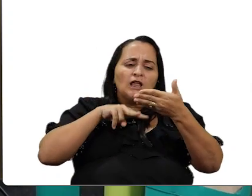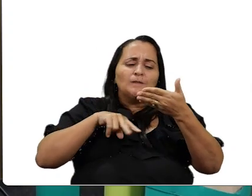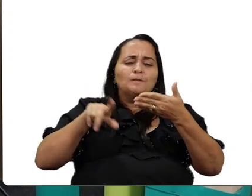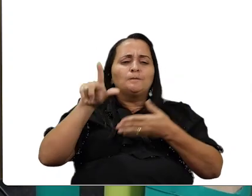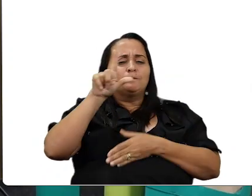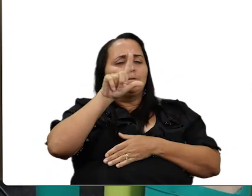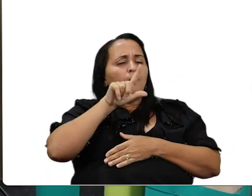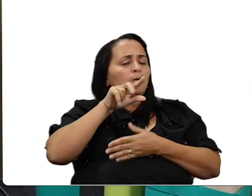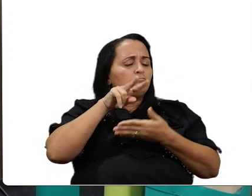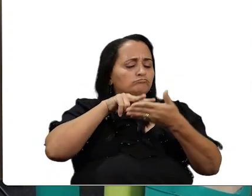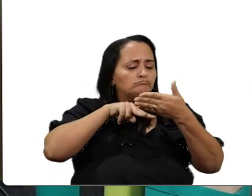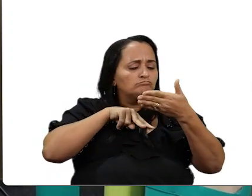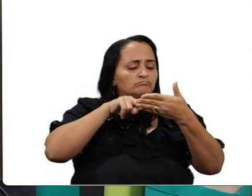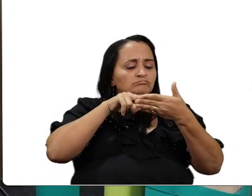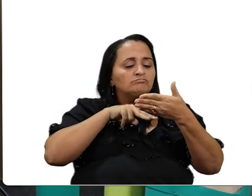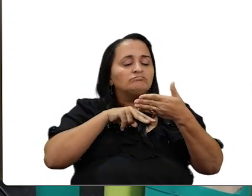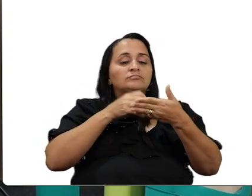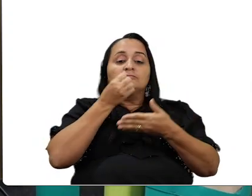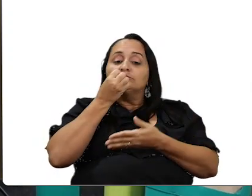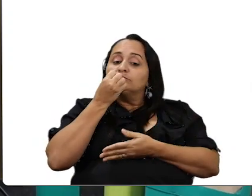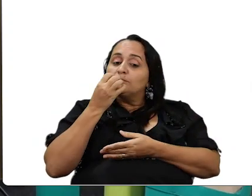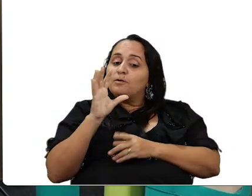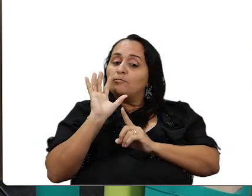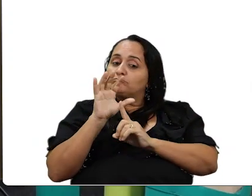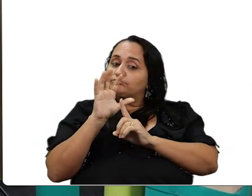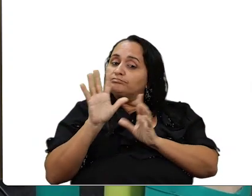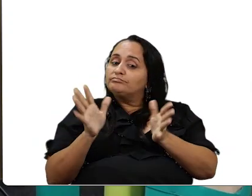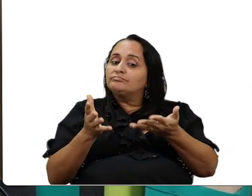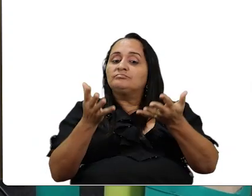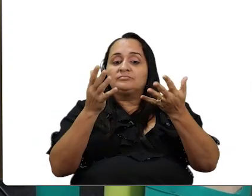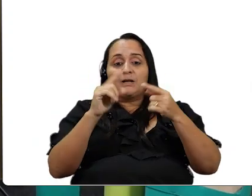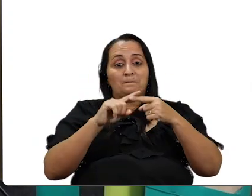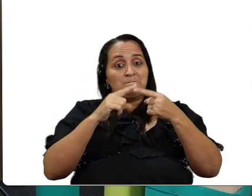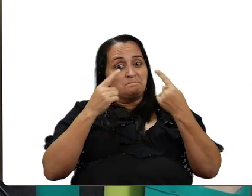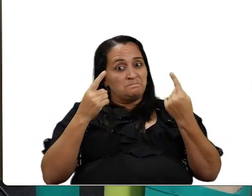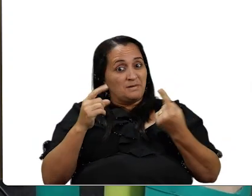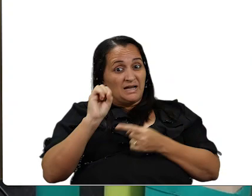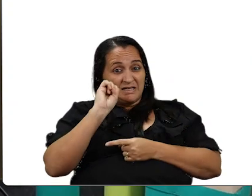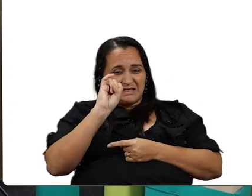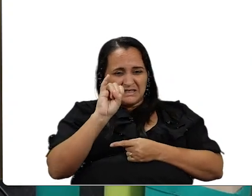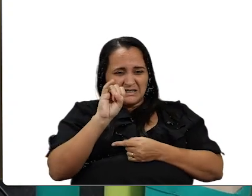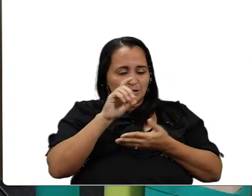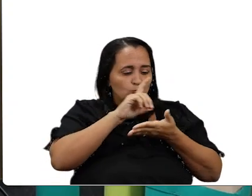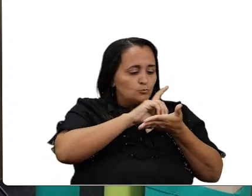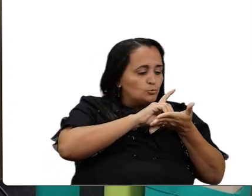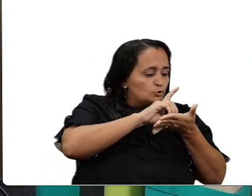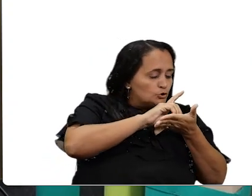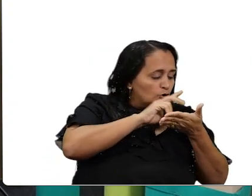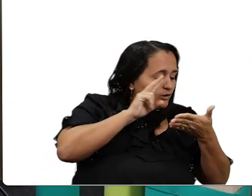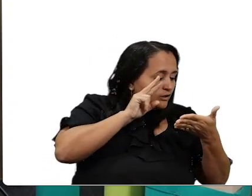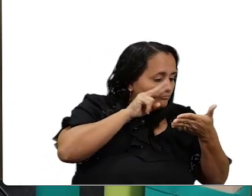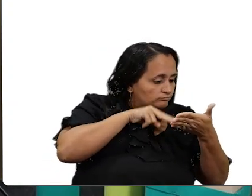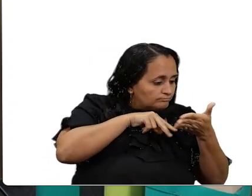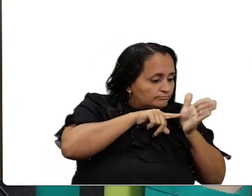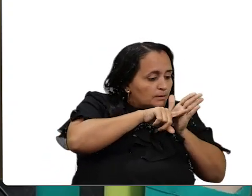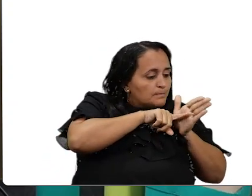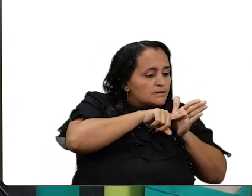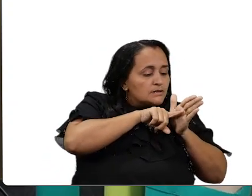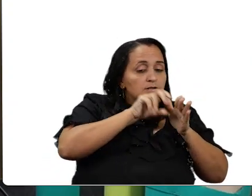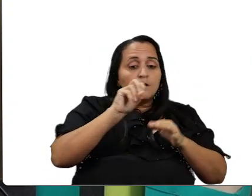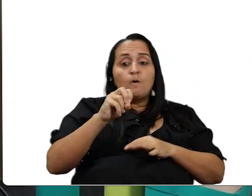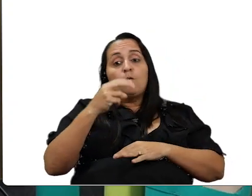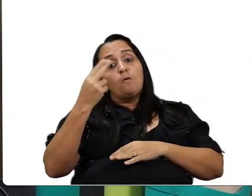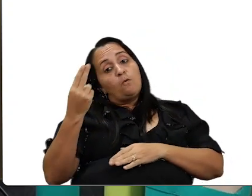influencia bastante, tá? Mas se a gente não tem do nosso lado um dicionário ou